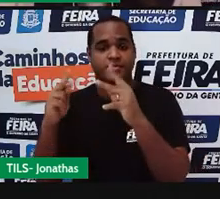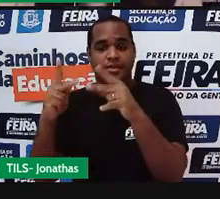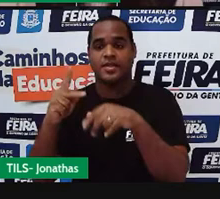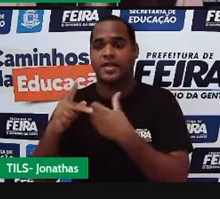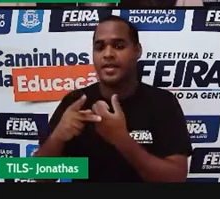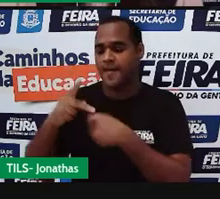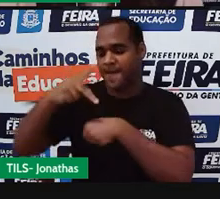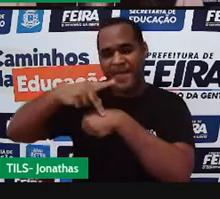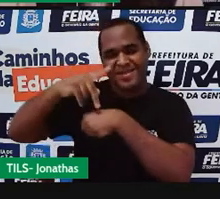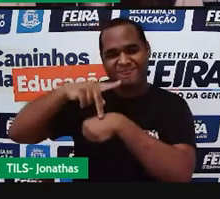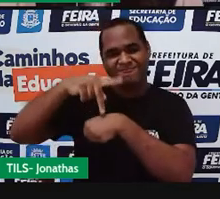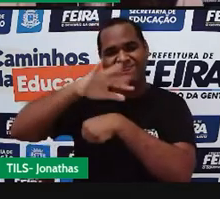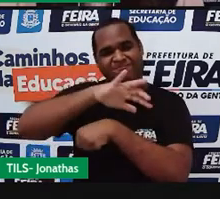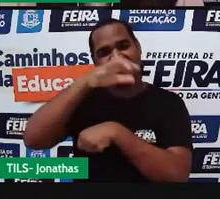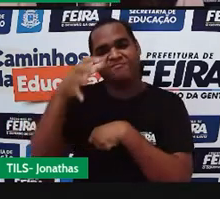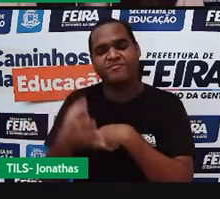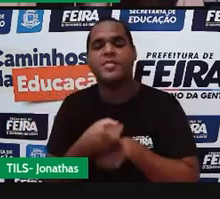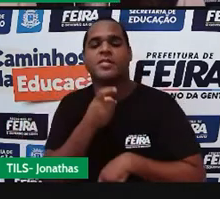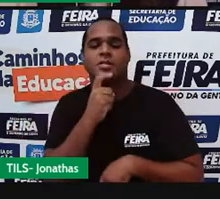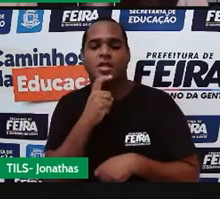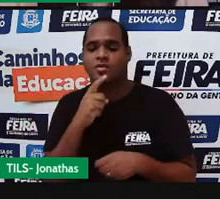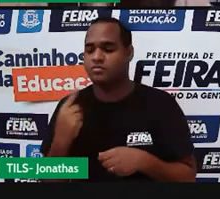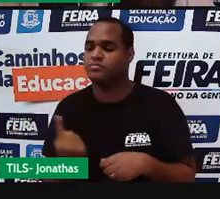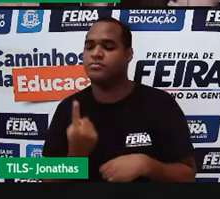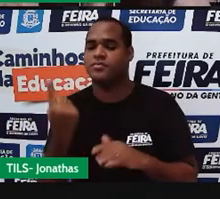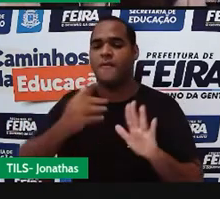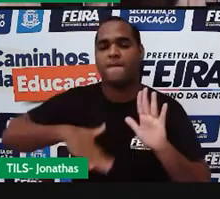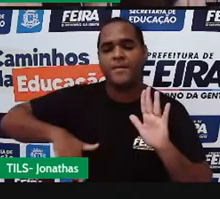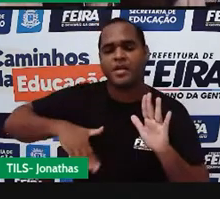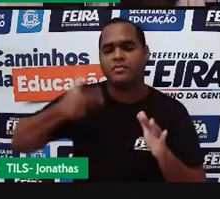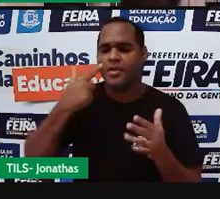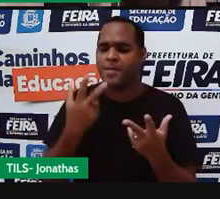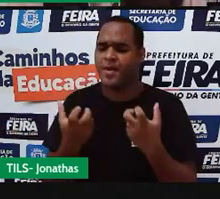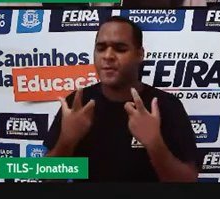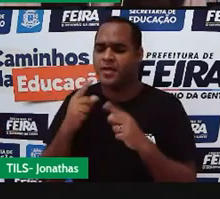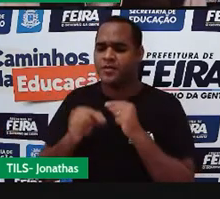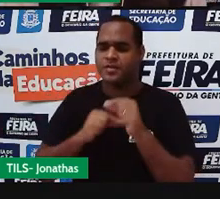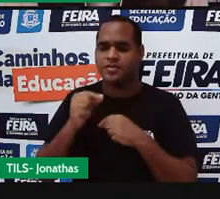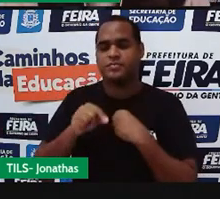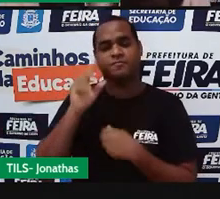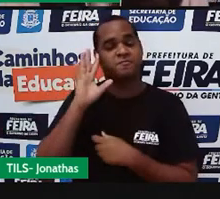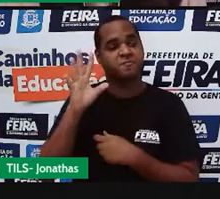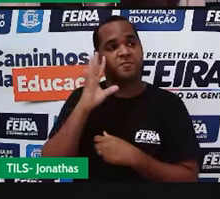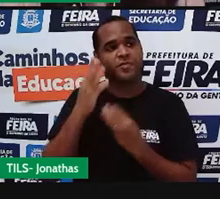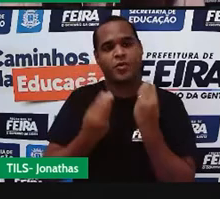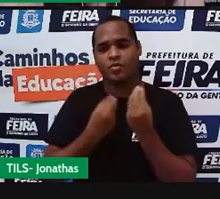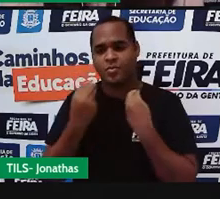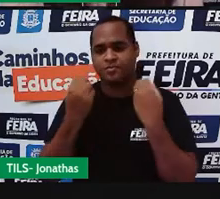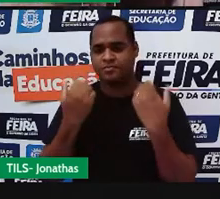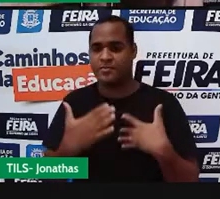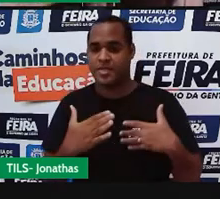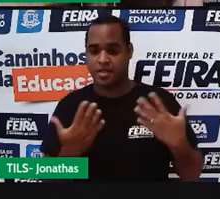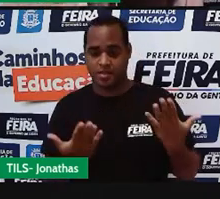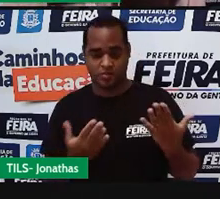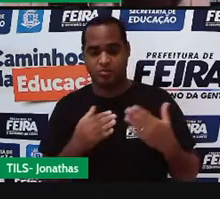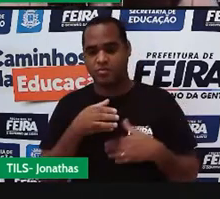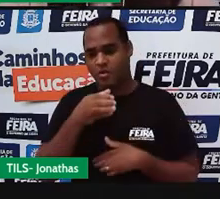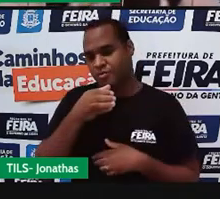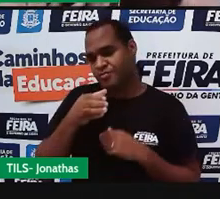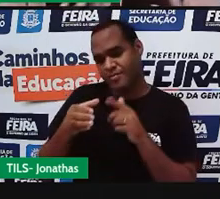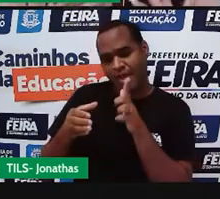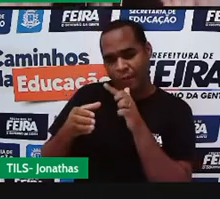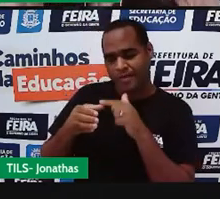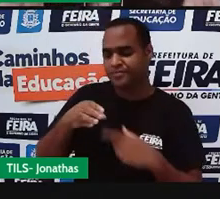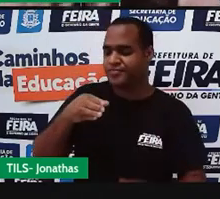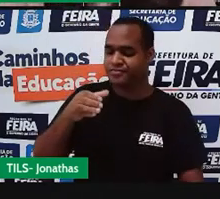das geleiras que vai levar ao aumento do nível do mar como é que a gente consegue perceber isso é só a gente imaginar se eu tiver um copo ali cheio de